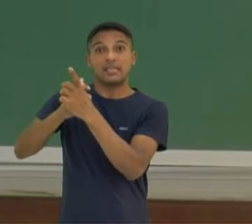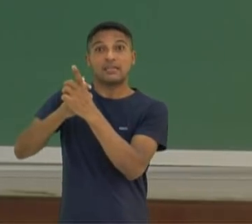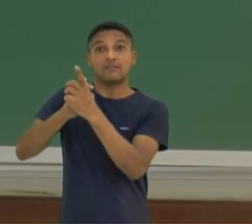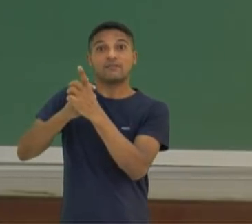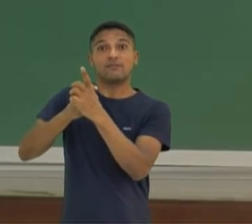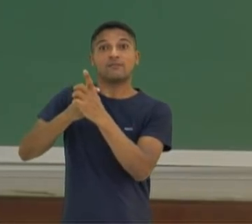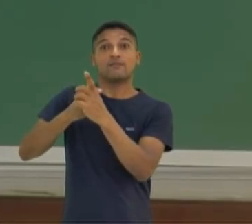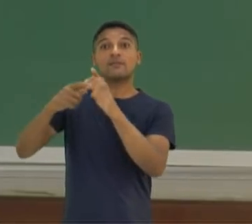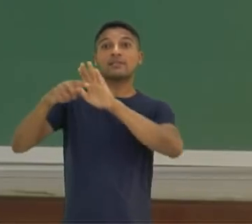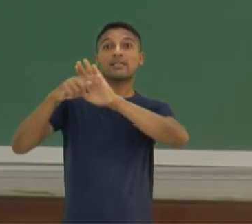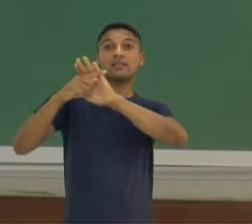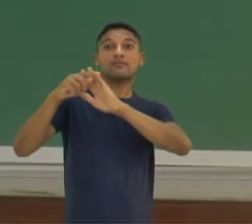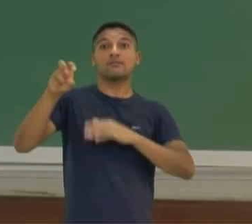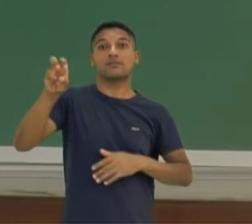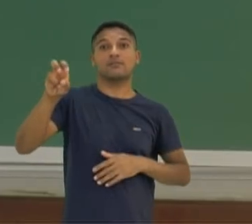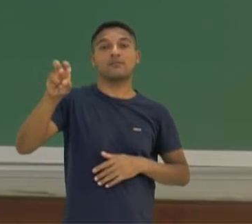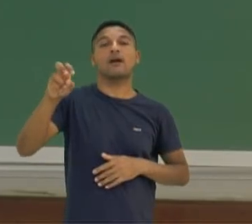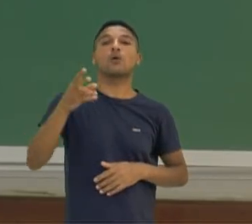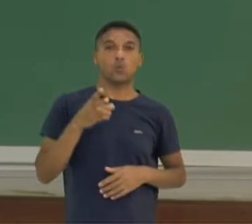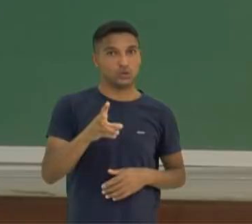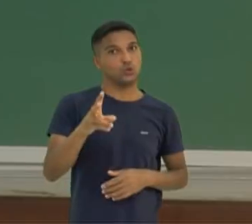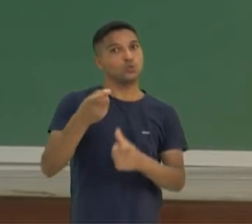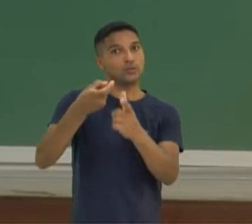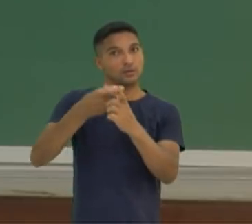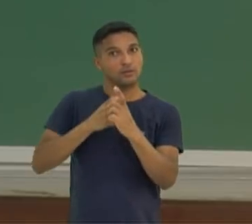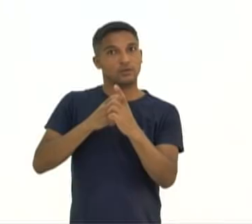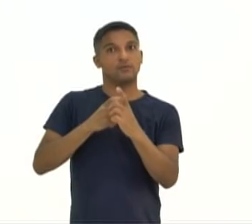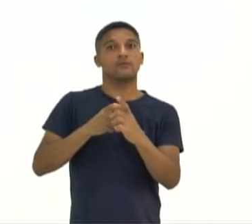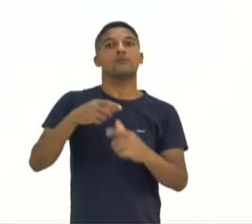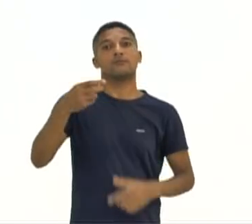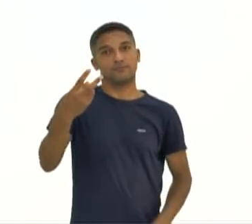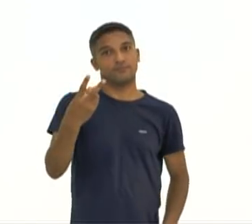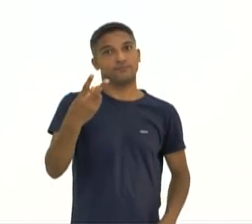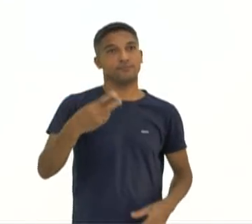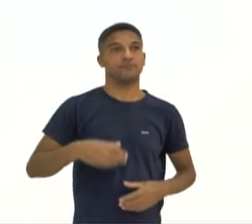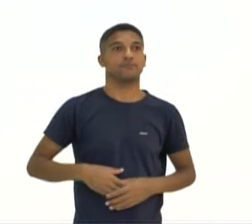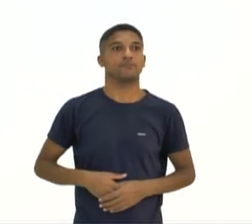devendo 2. E agora me resultou em menos 2z